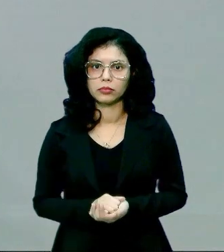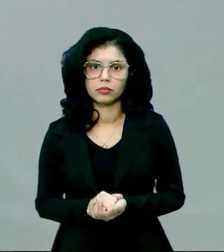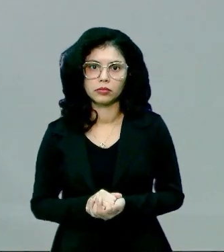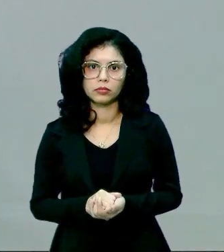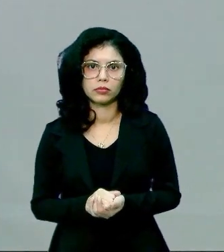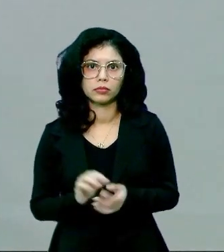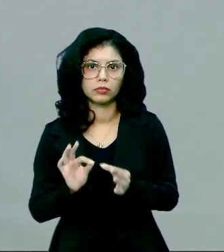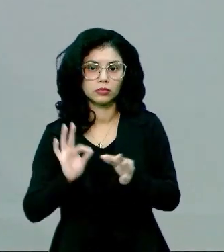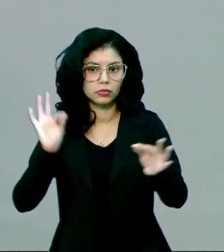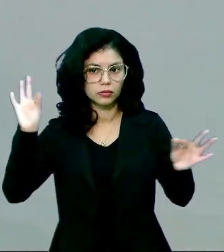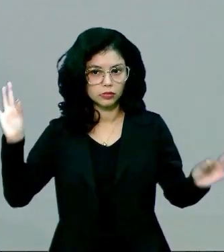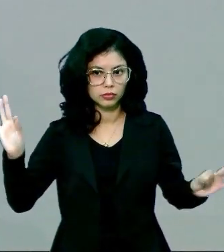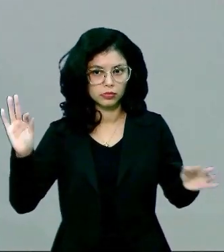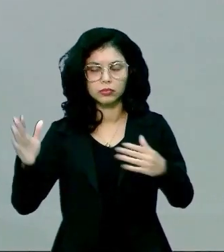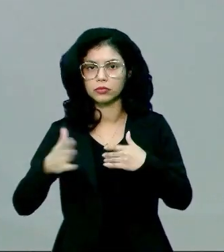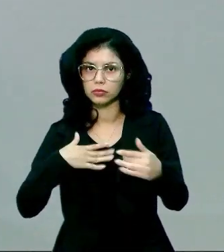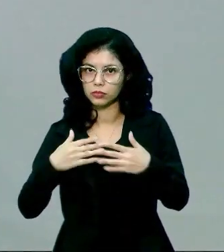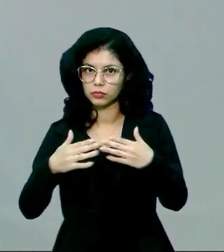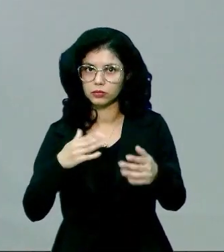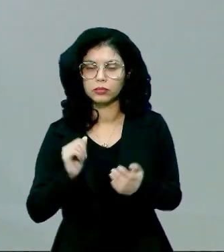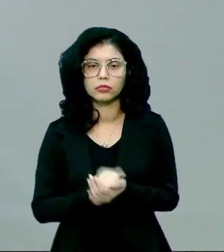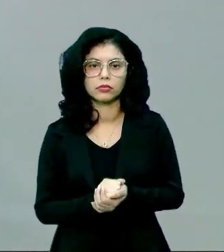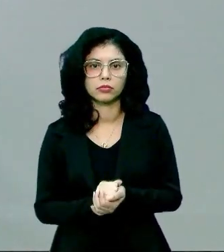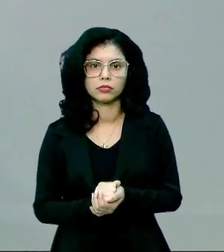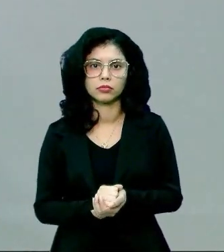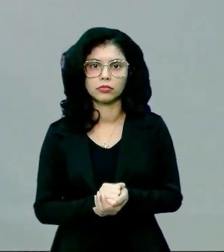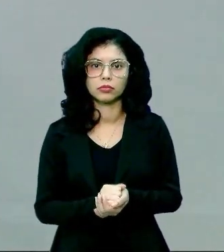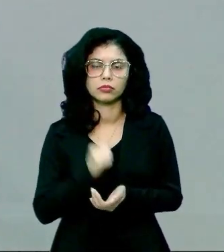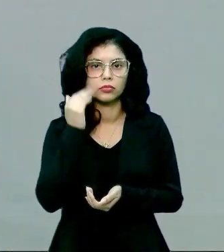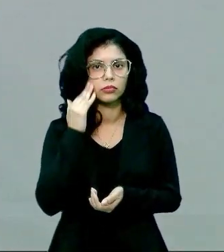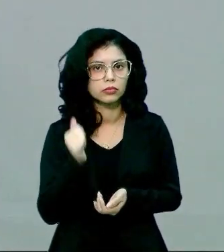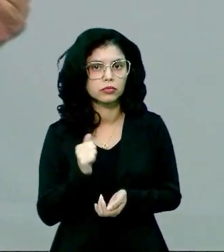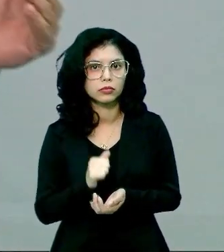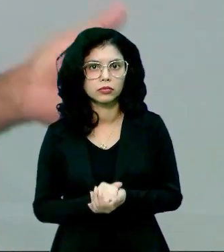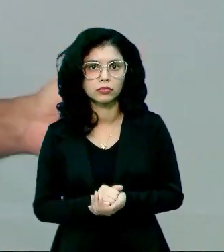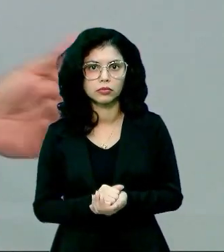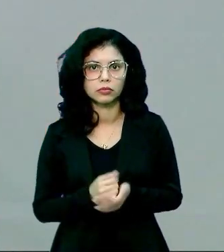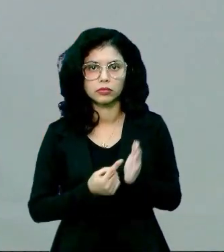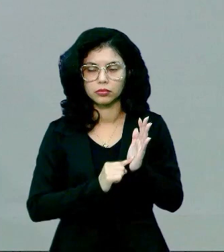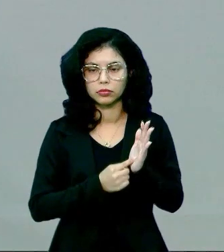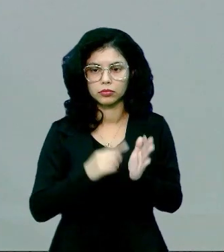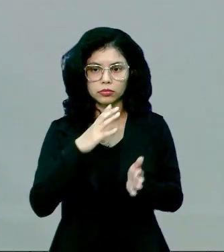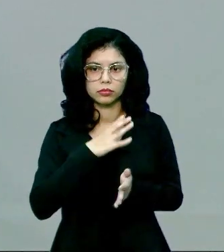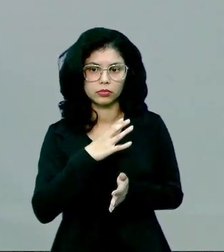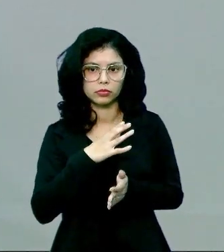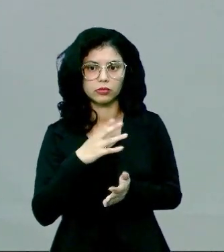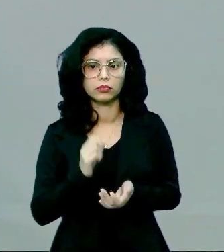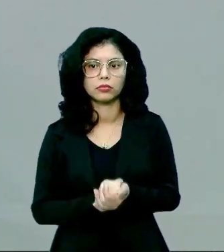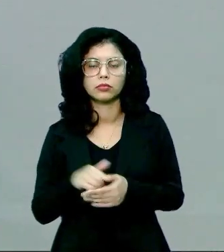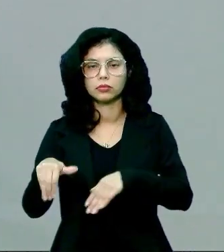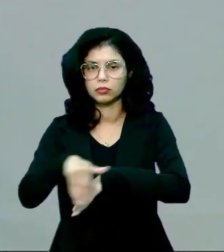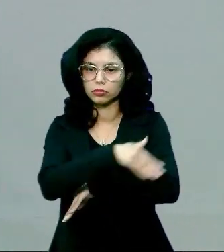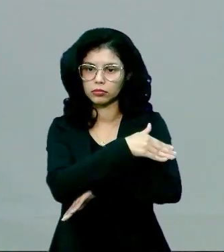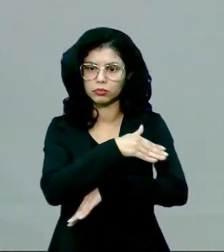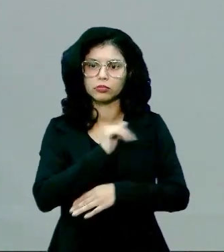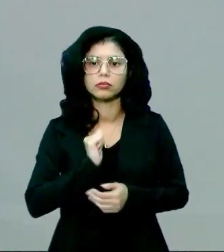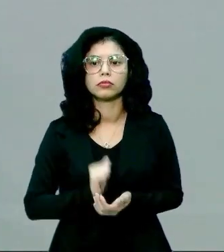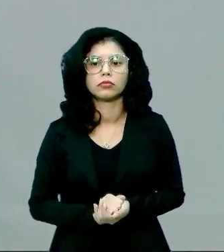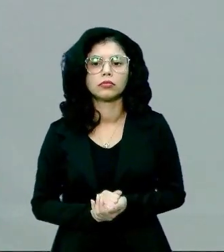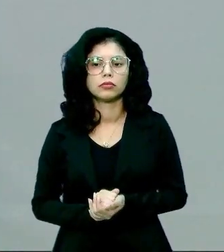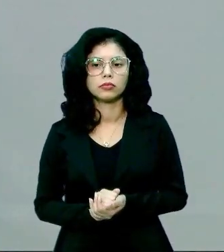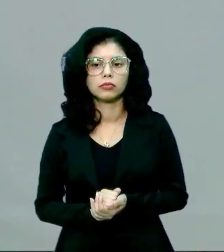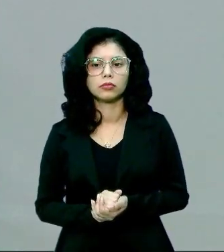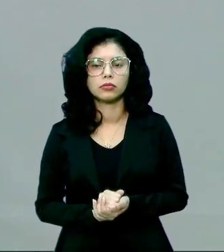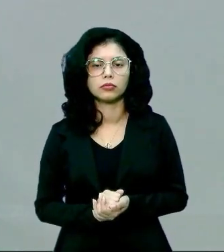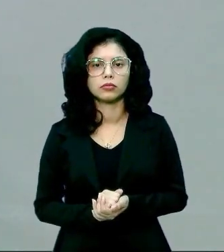a distância em qualquer canto que a gente quer saber. De uma cidade para outra, de uma rua para outra,